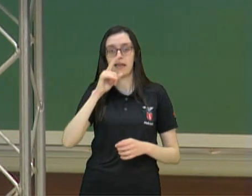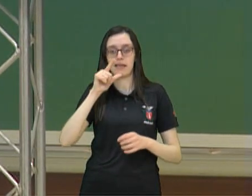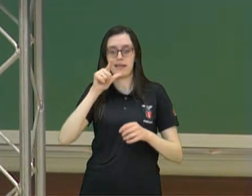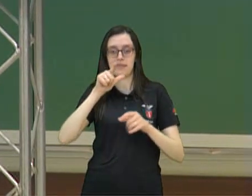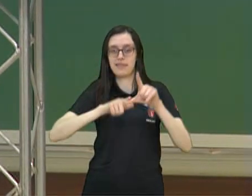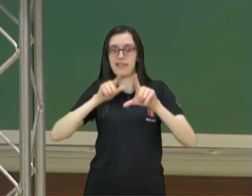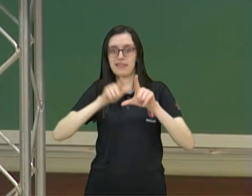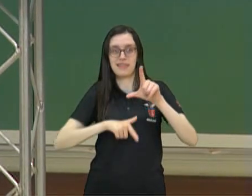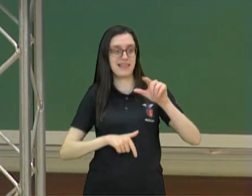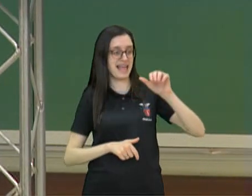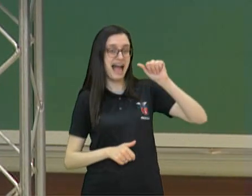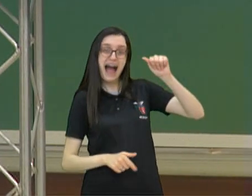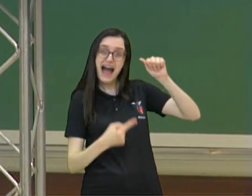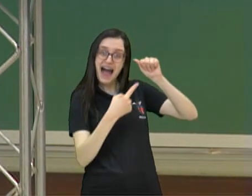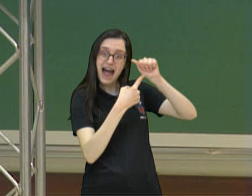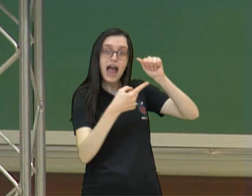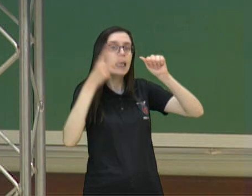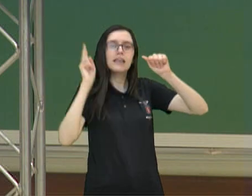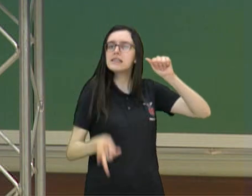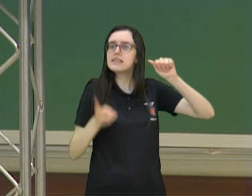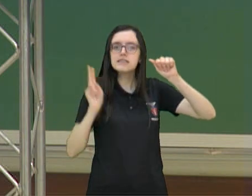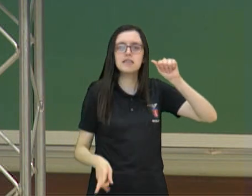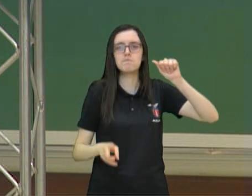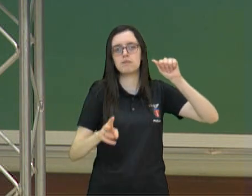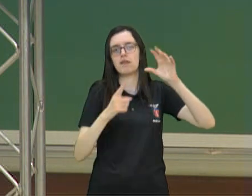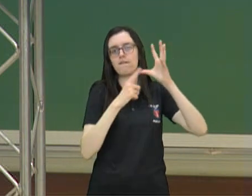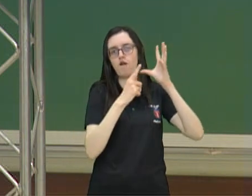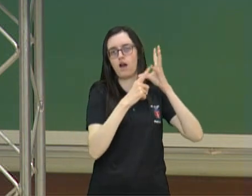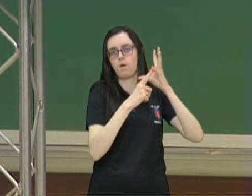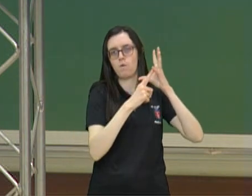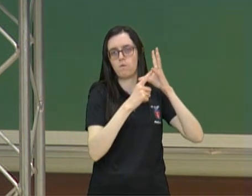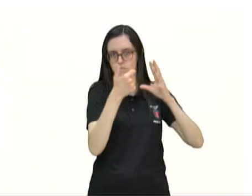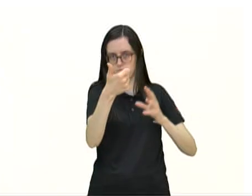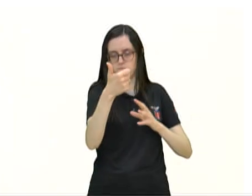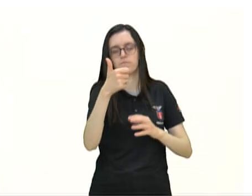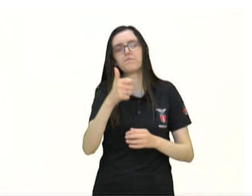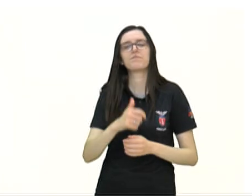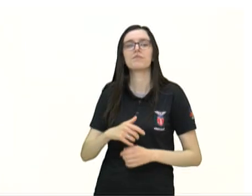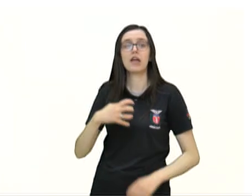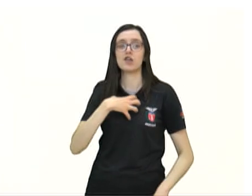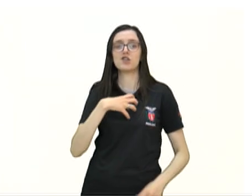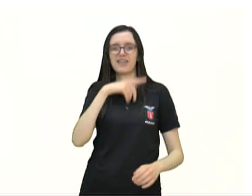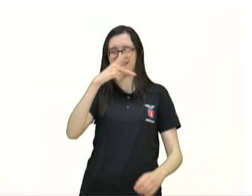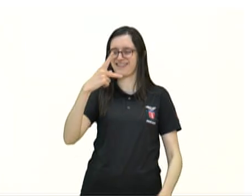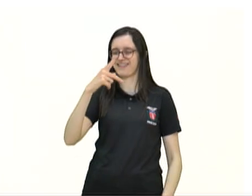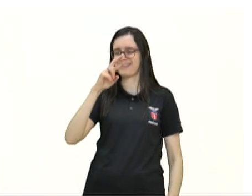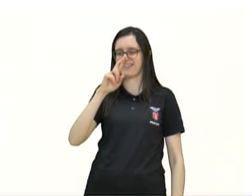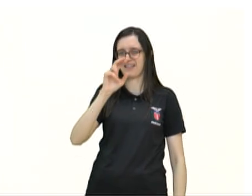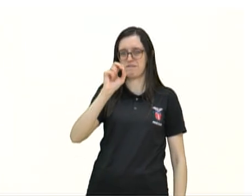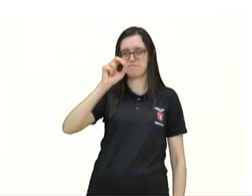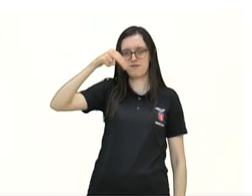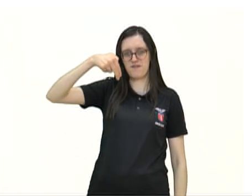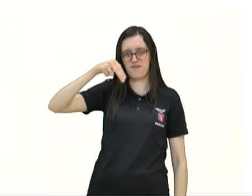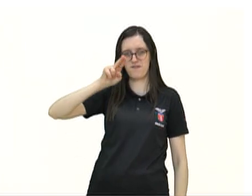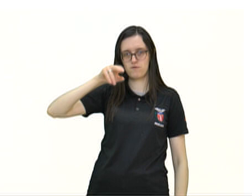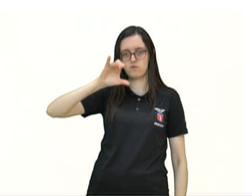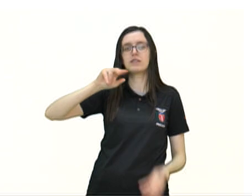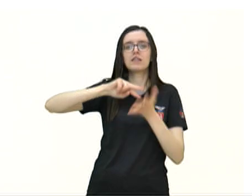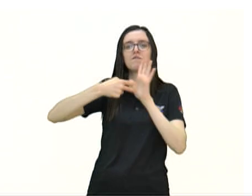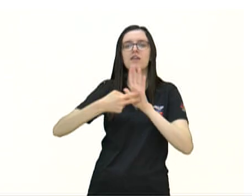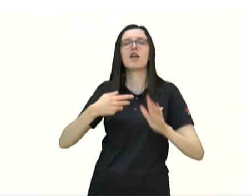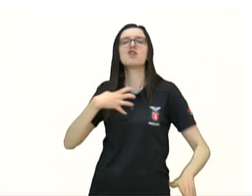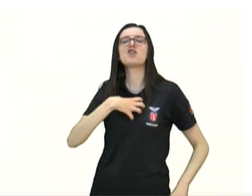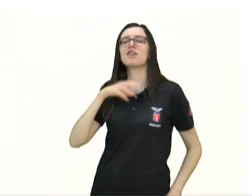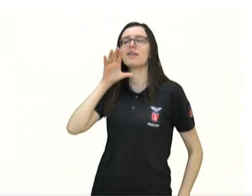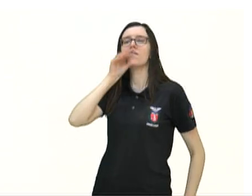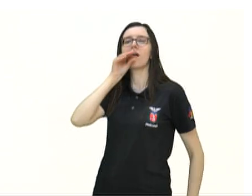vai ser sempre vogal, certo? Para vocês entenderem, ó, pronúncia. Tenho aqui a semivogal, que